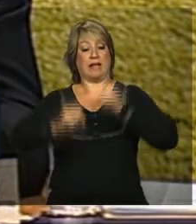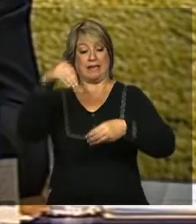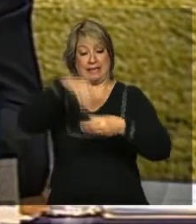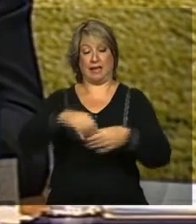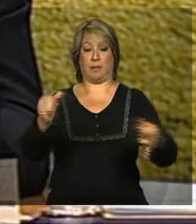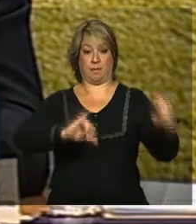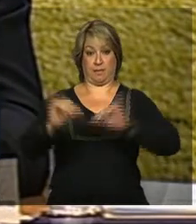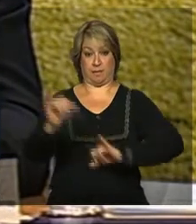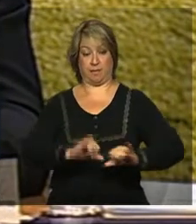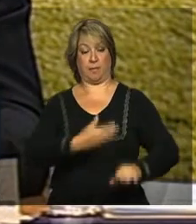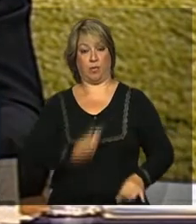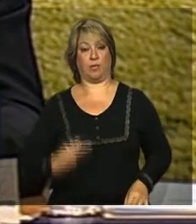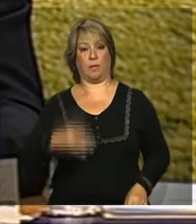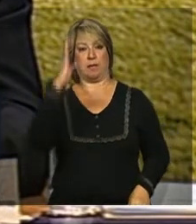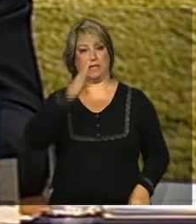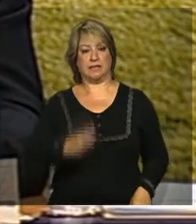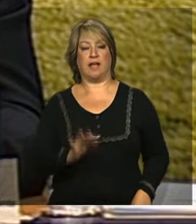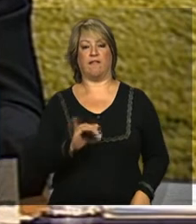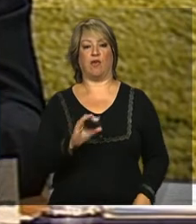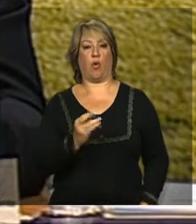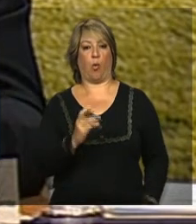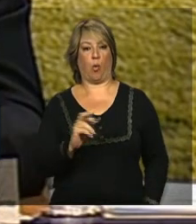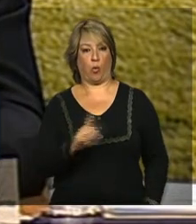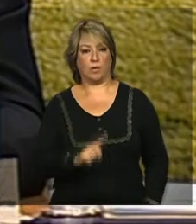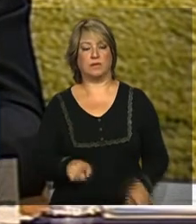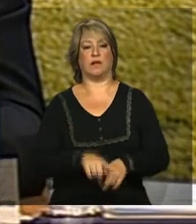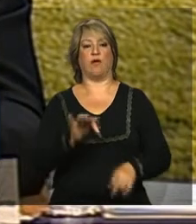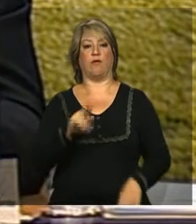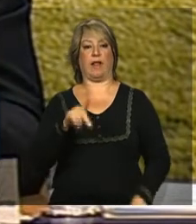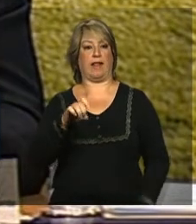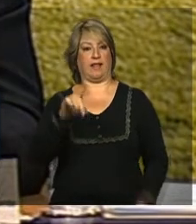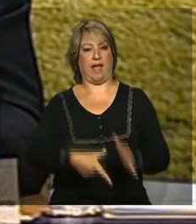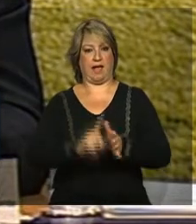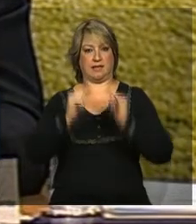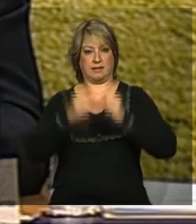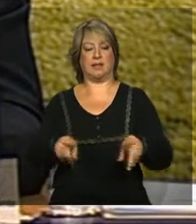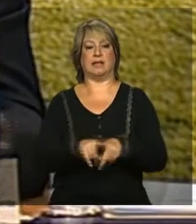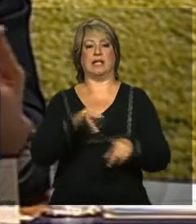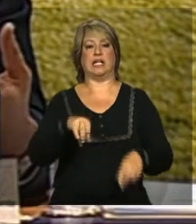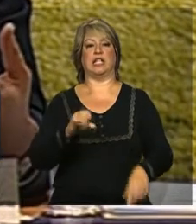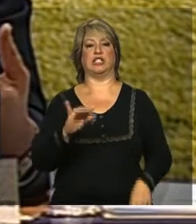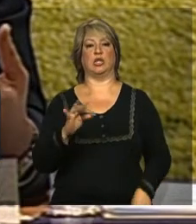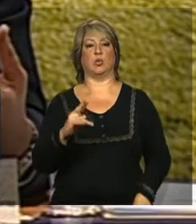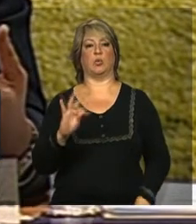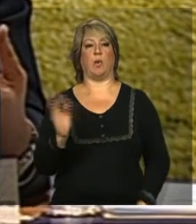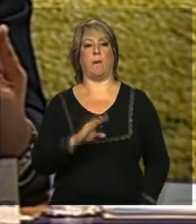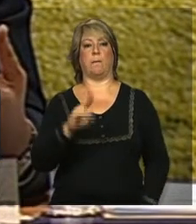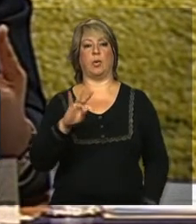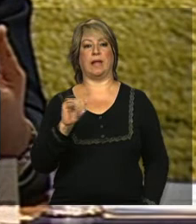nos Laboratórios públicos brasileiros a Fiocruz funed como foi dito aqui o estudo do Butantã